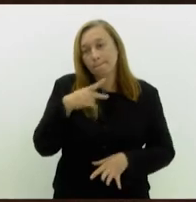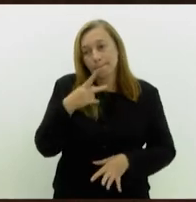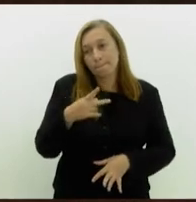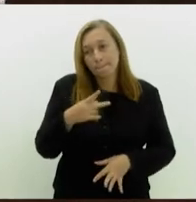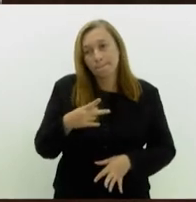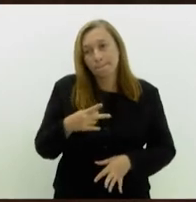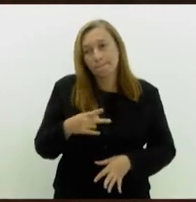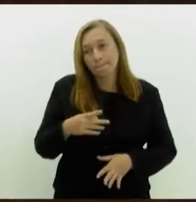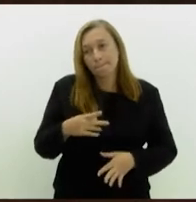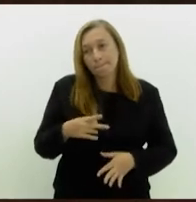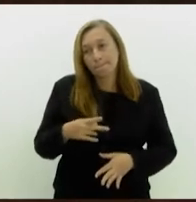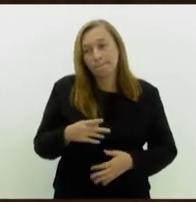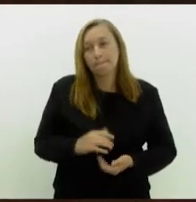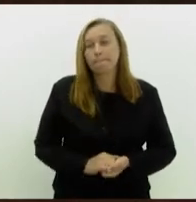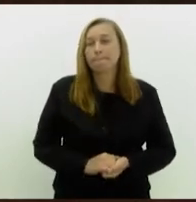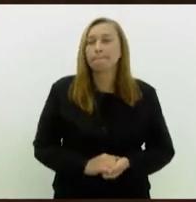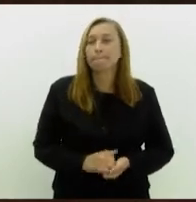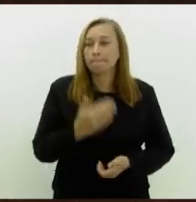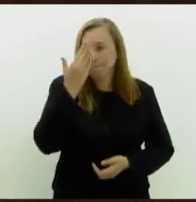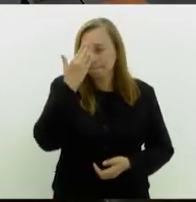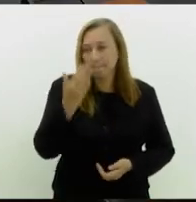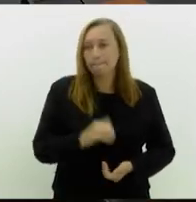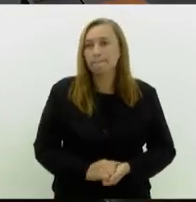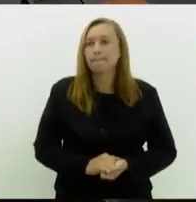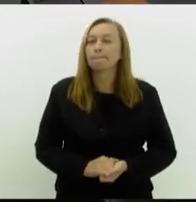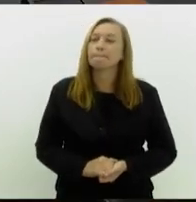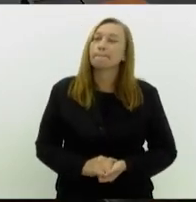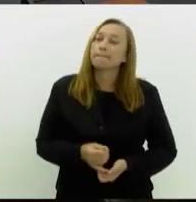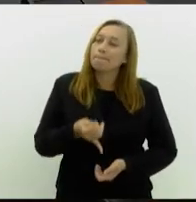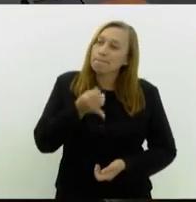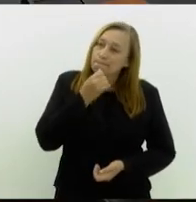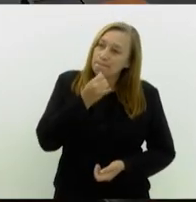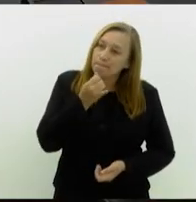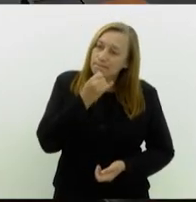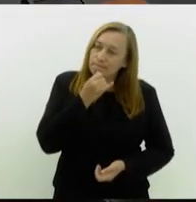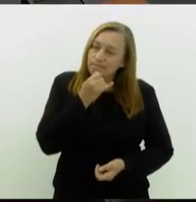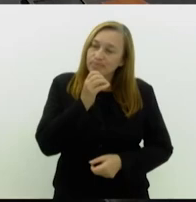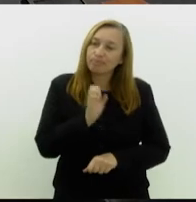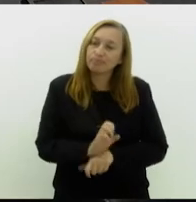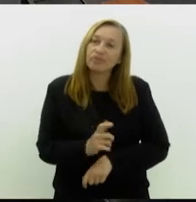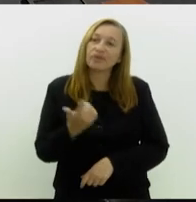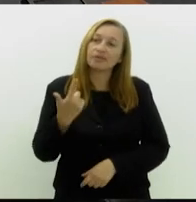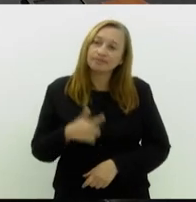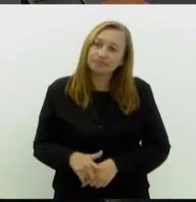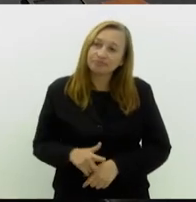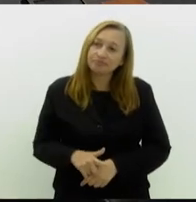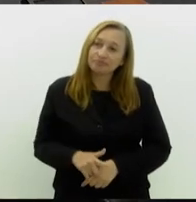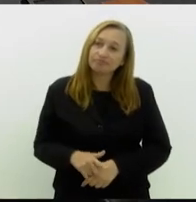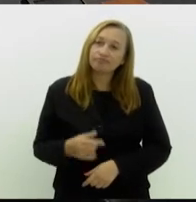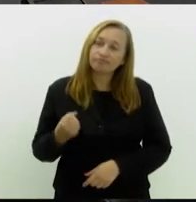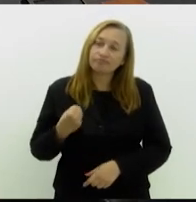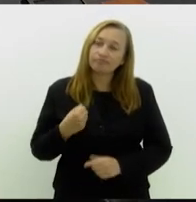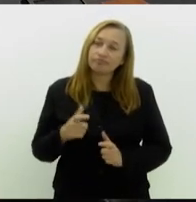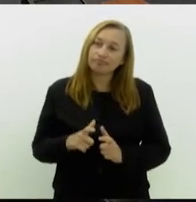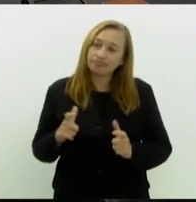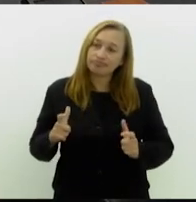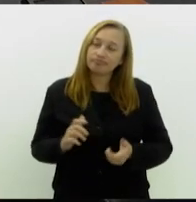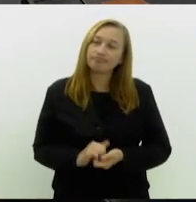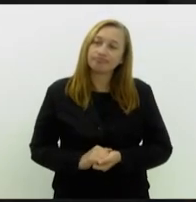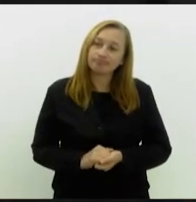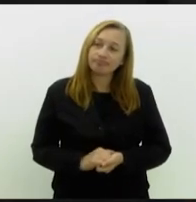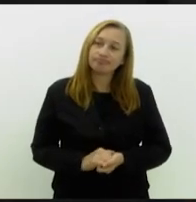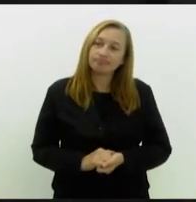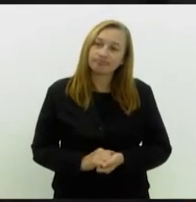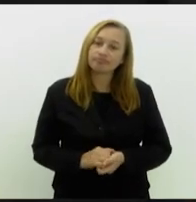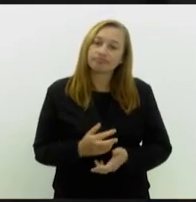expediente ordinário dessa casa obrigada é lamentável que o nosso estado mais uma vez entra no rank deputados